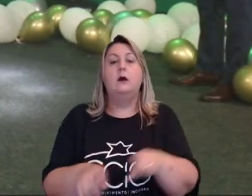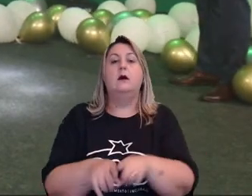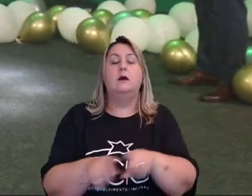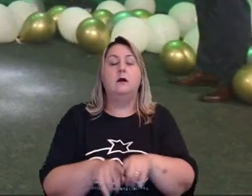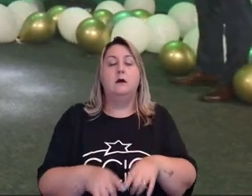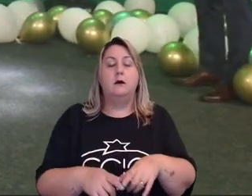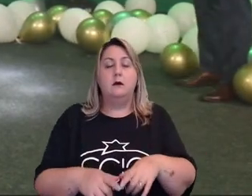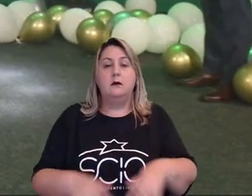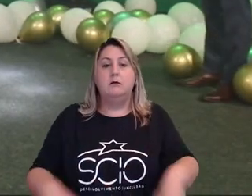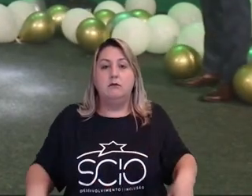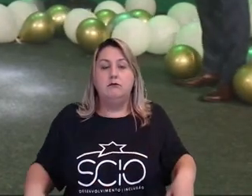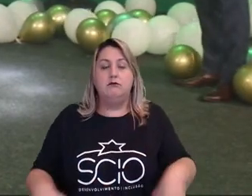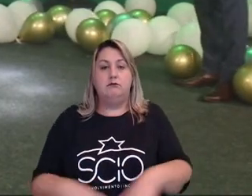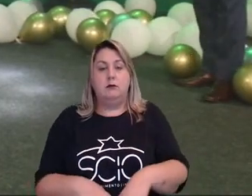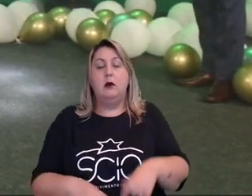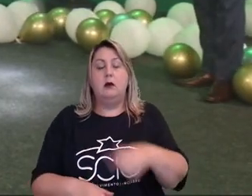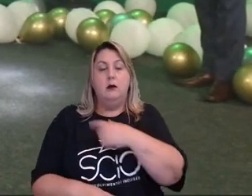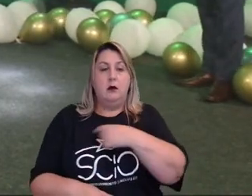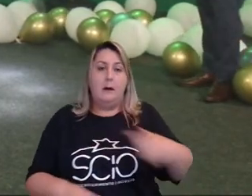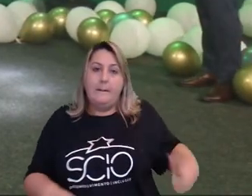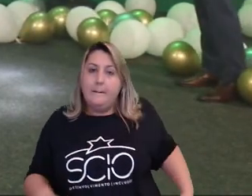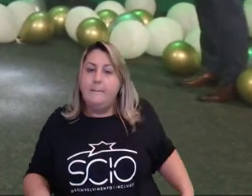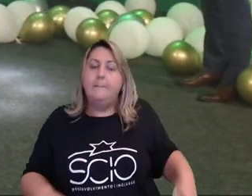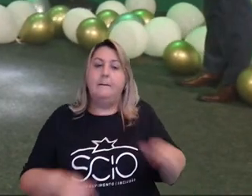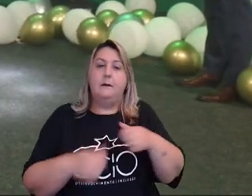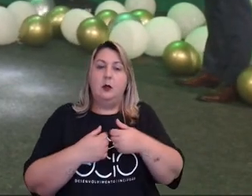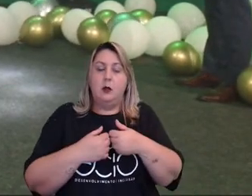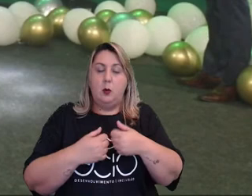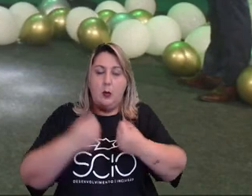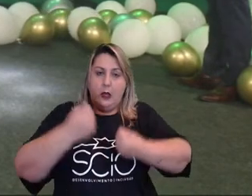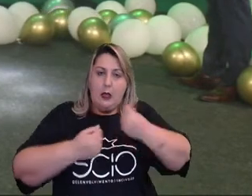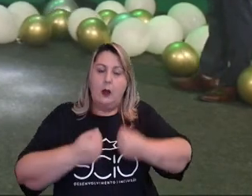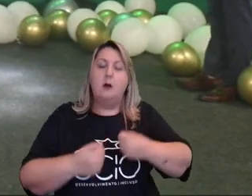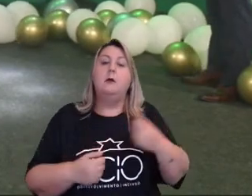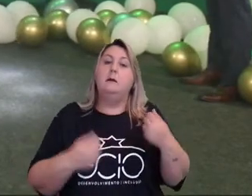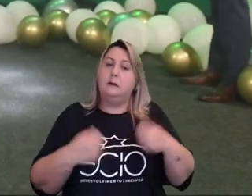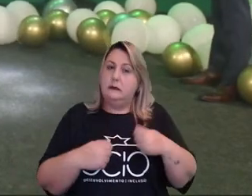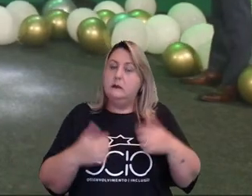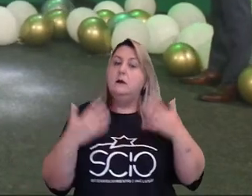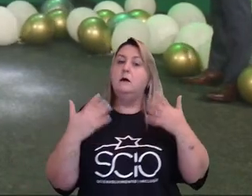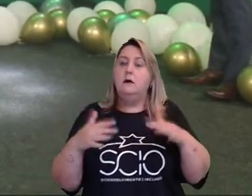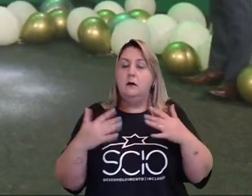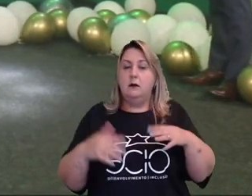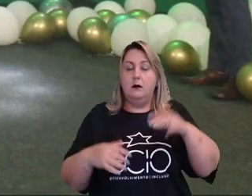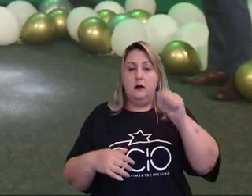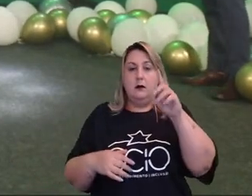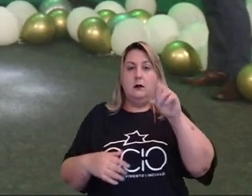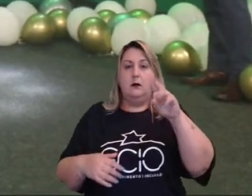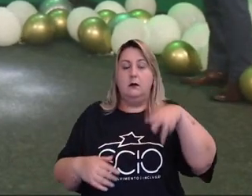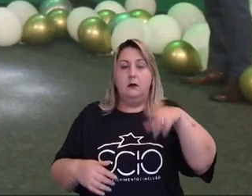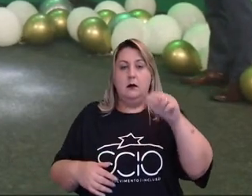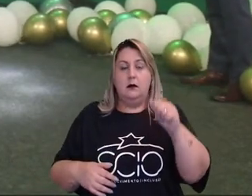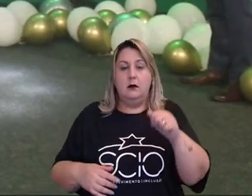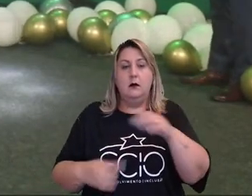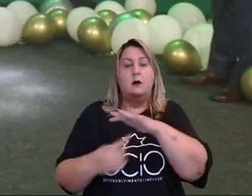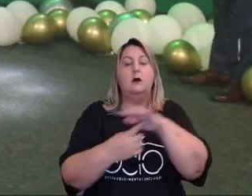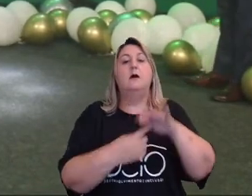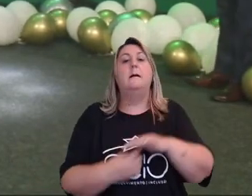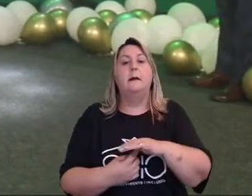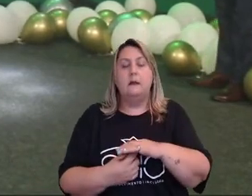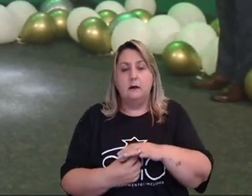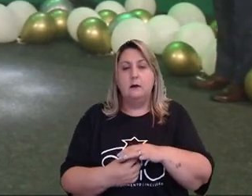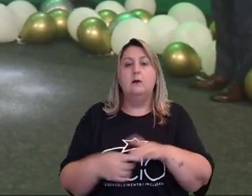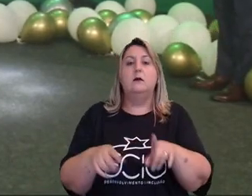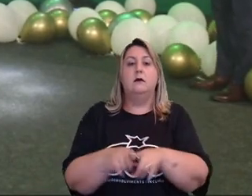de segurança. Item indispensável no veículo, parabéns. Adriana Monteiro, da unidade agrícola de